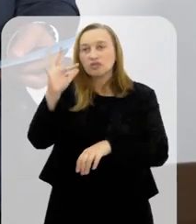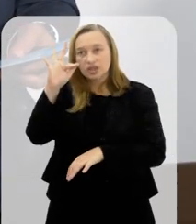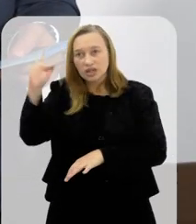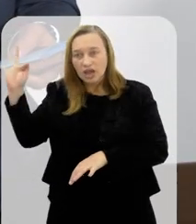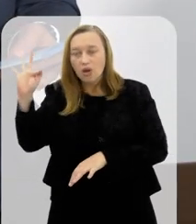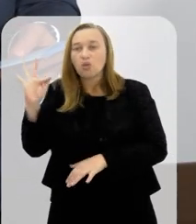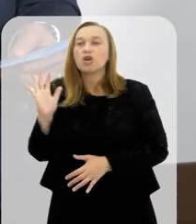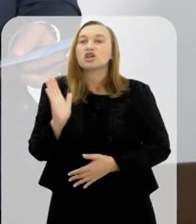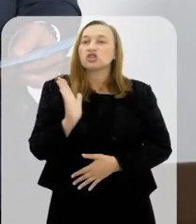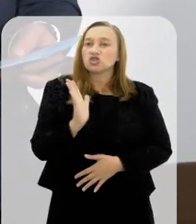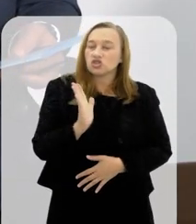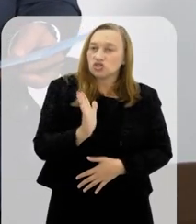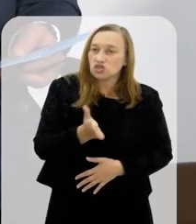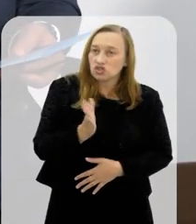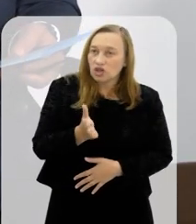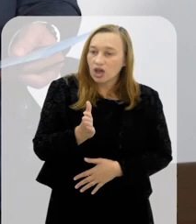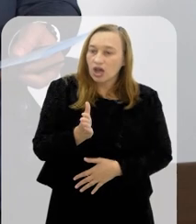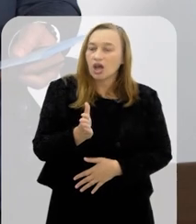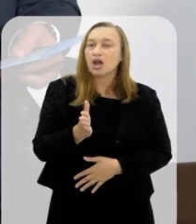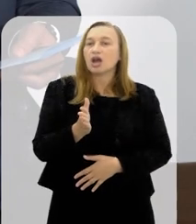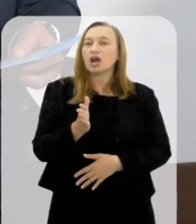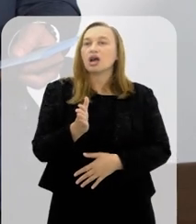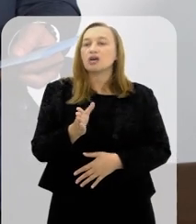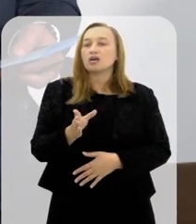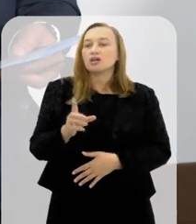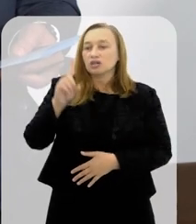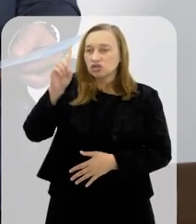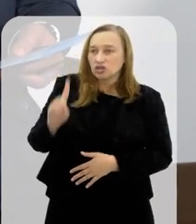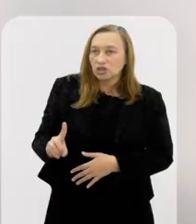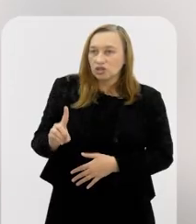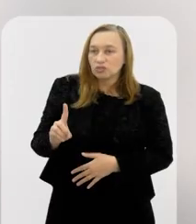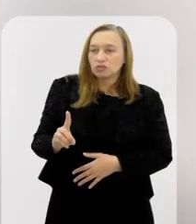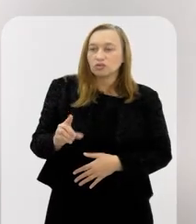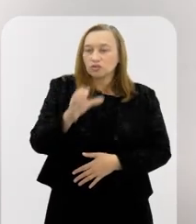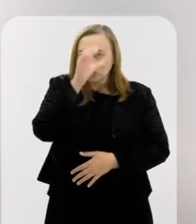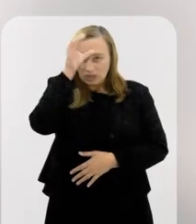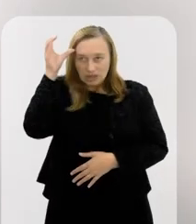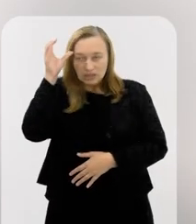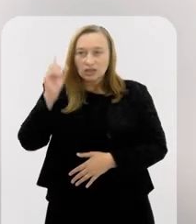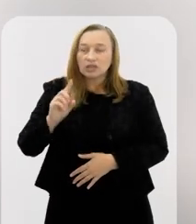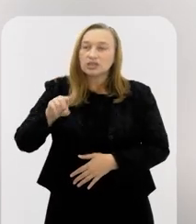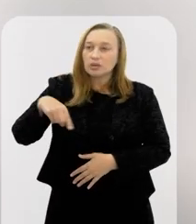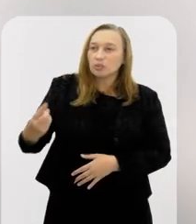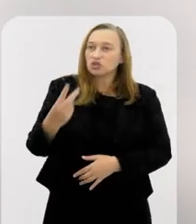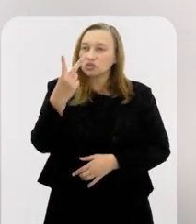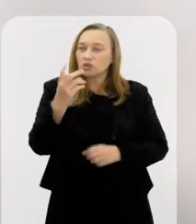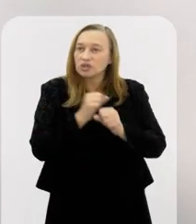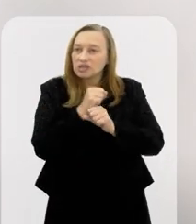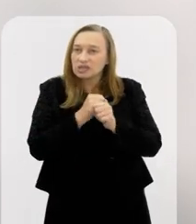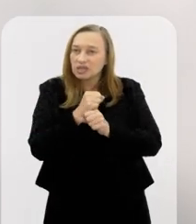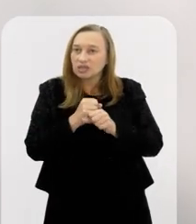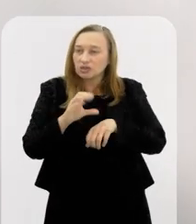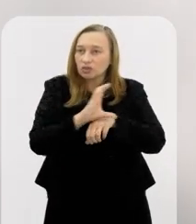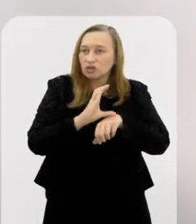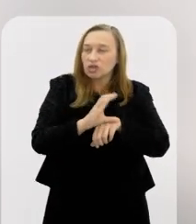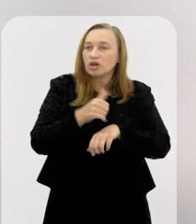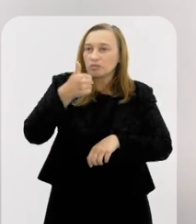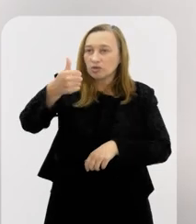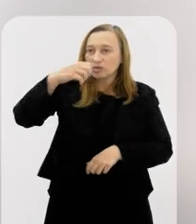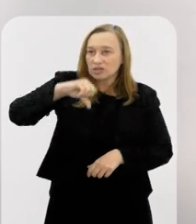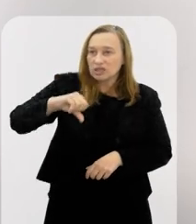Federal já houve menção expressa ao direito do consumidor e 2 anos depois né da Constituição